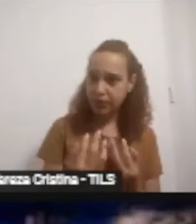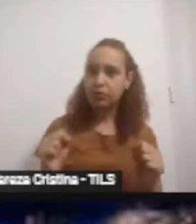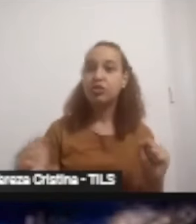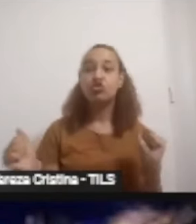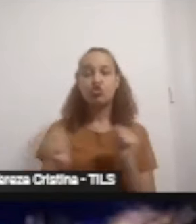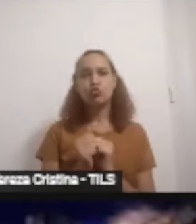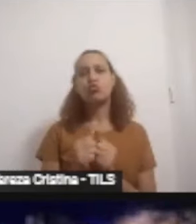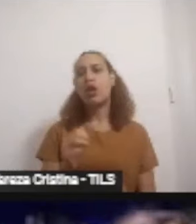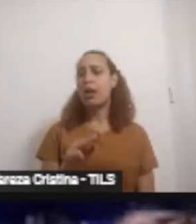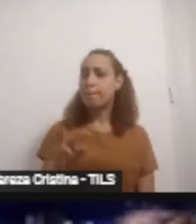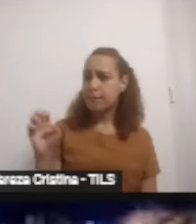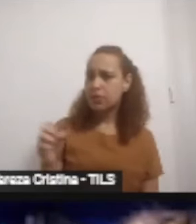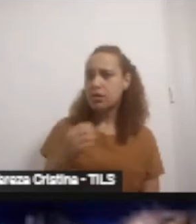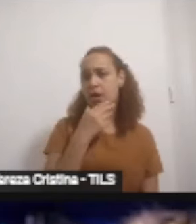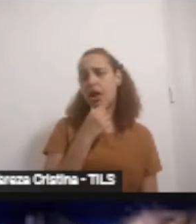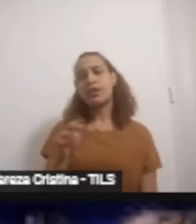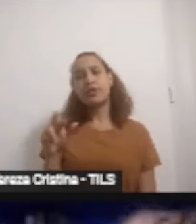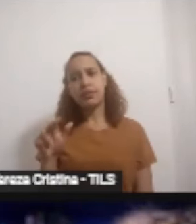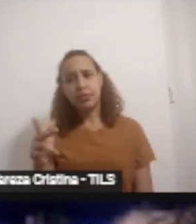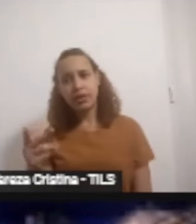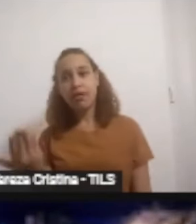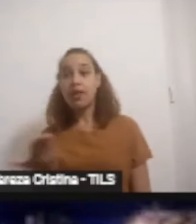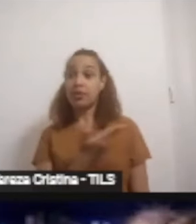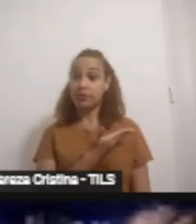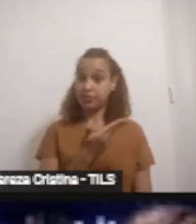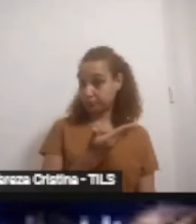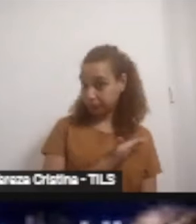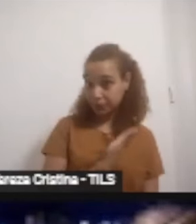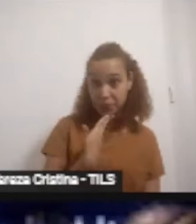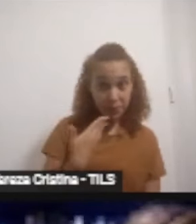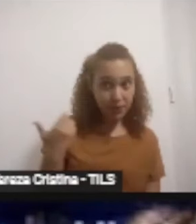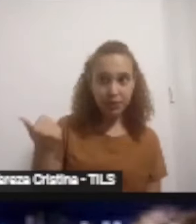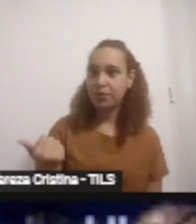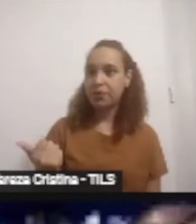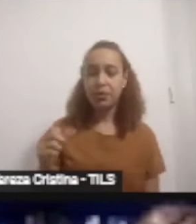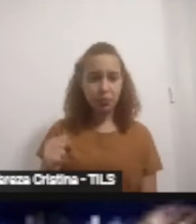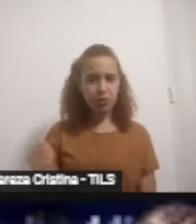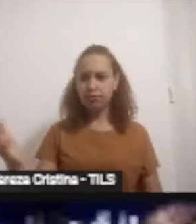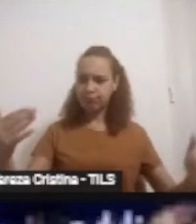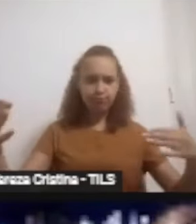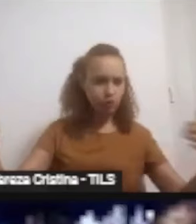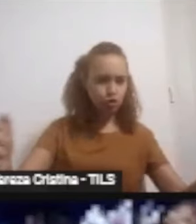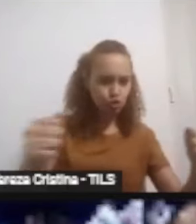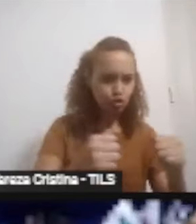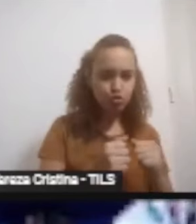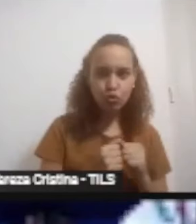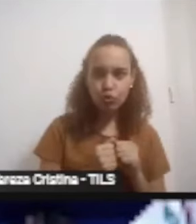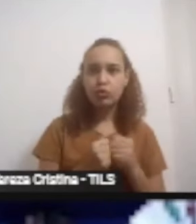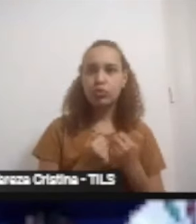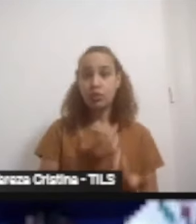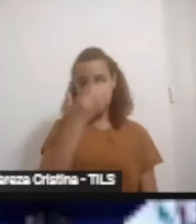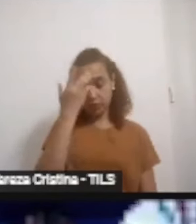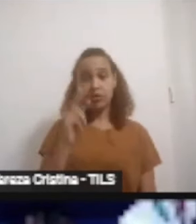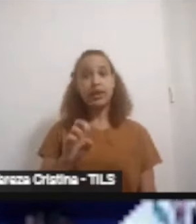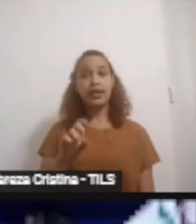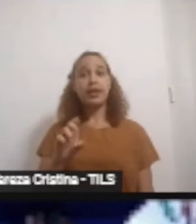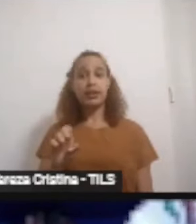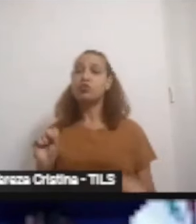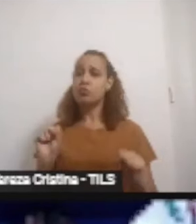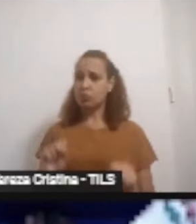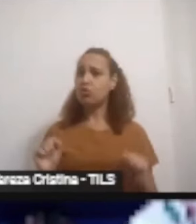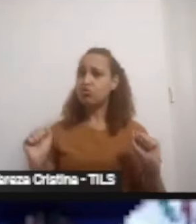mãe? É tua irmã? É a tua melhor amiga? Faz a tua aldeia. E aí alguém da rede de proteção também pode ser a tua aldeia.